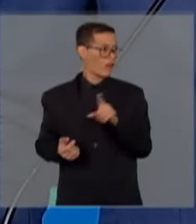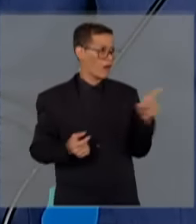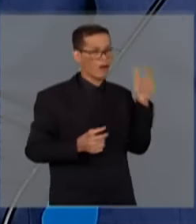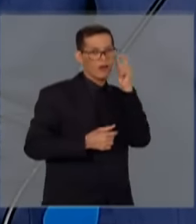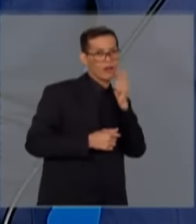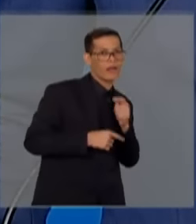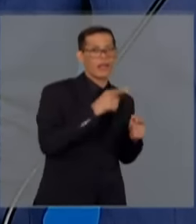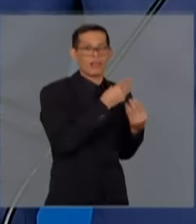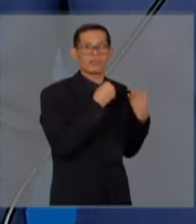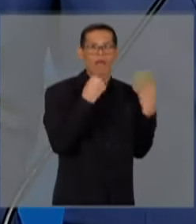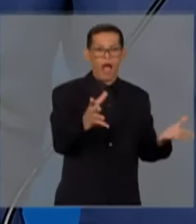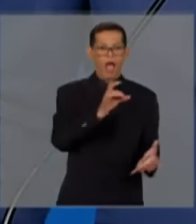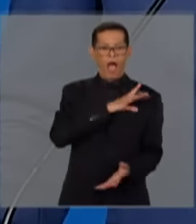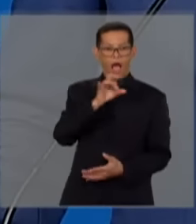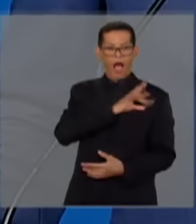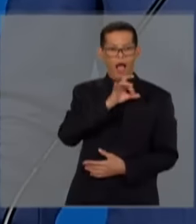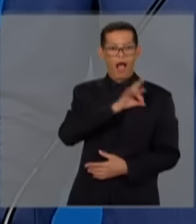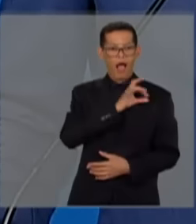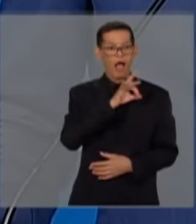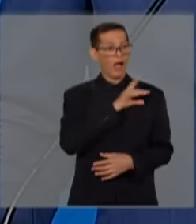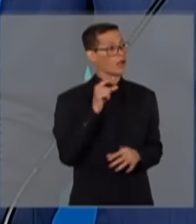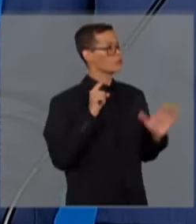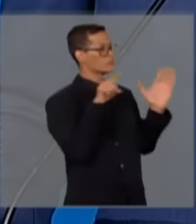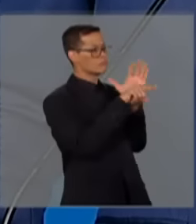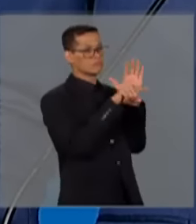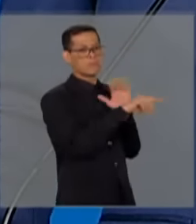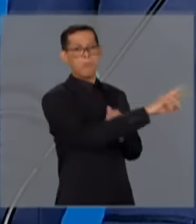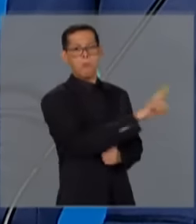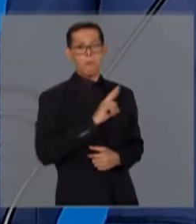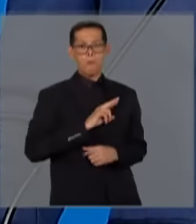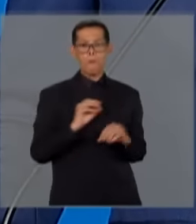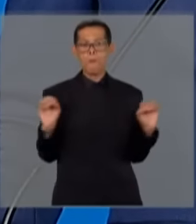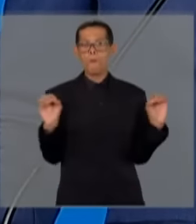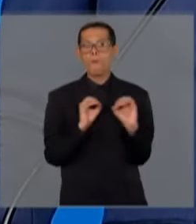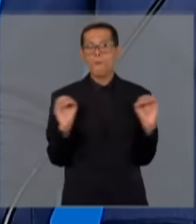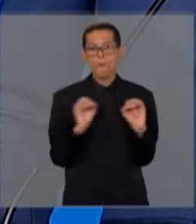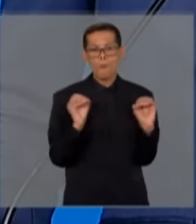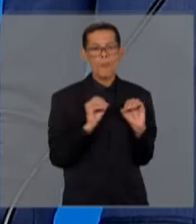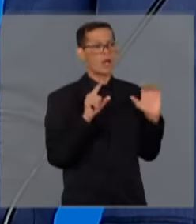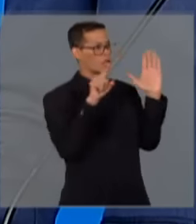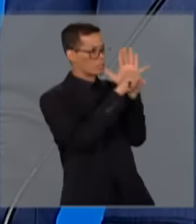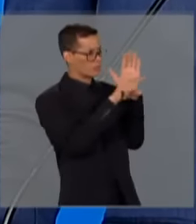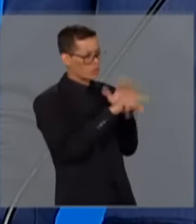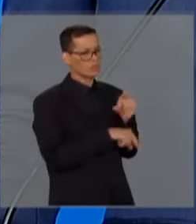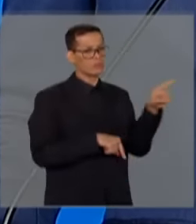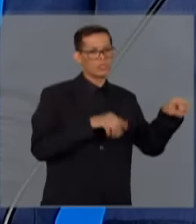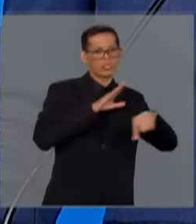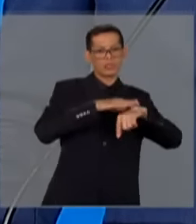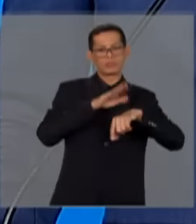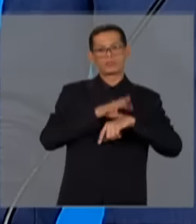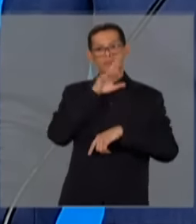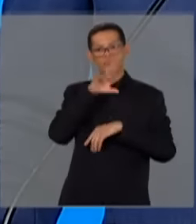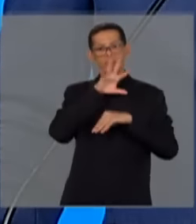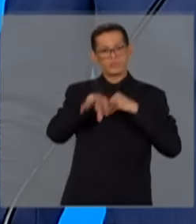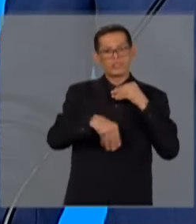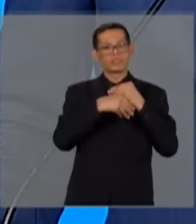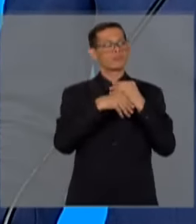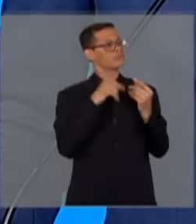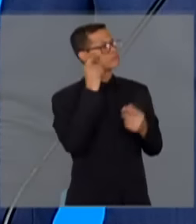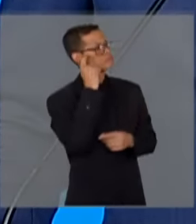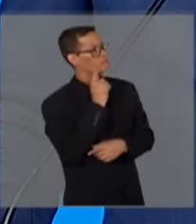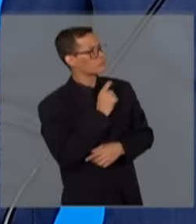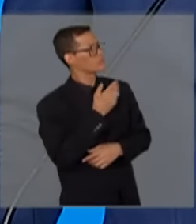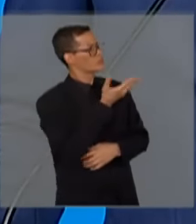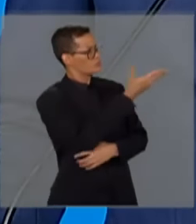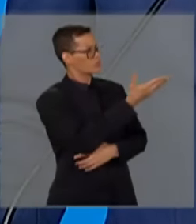ele ataca ataca mas na hora de responder não responde vou deixar essas questões já que ele vai ter oportunidade de comentar caro Nunes você